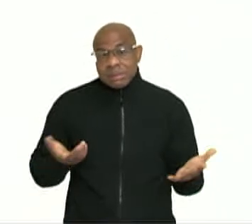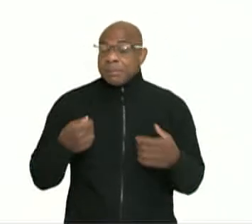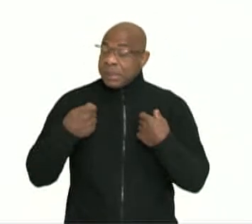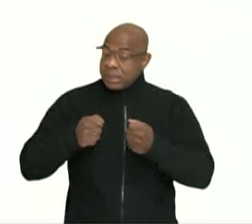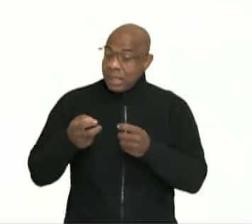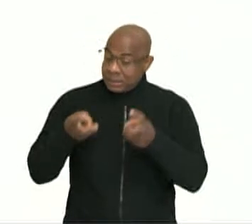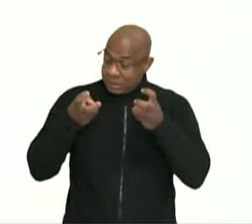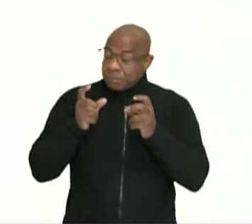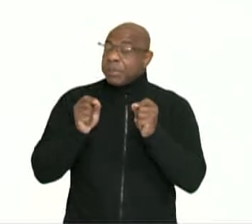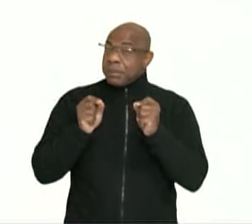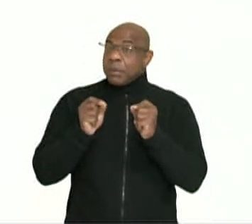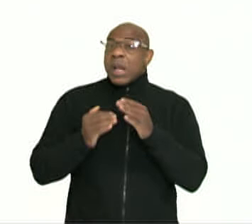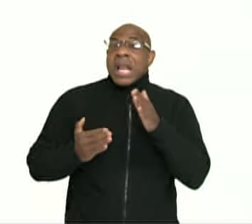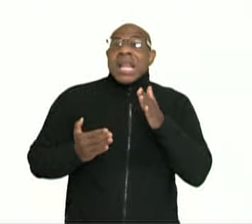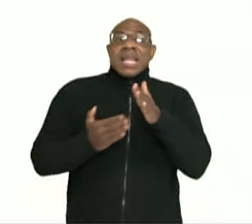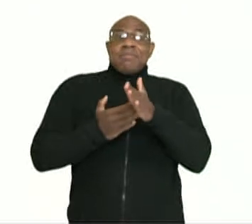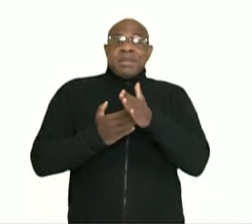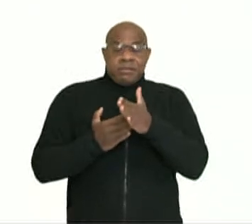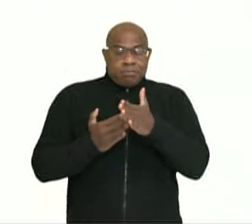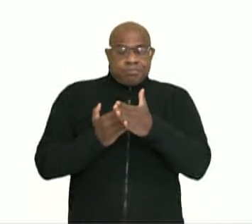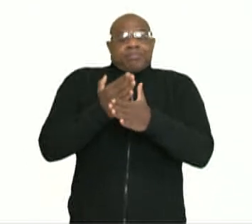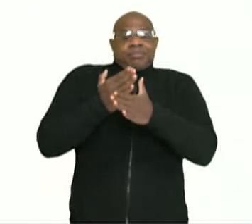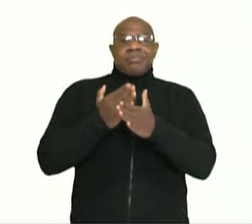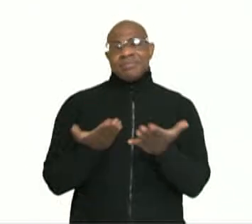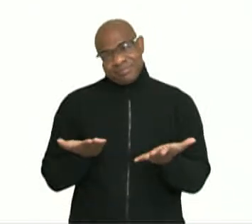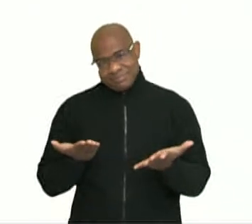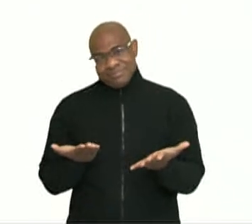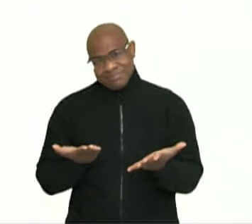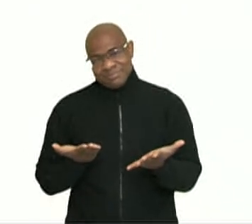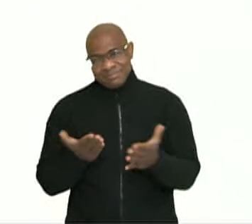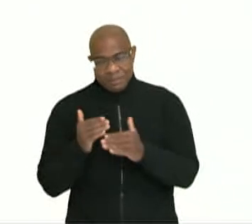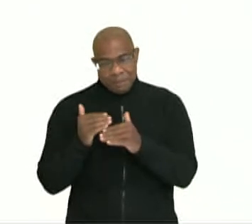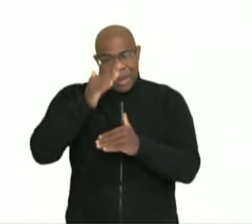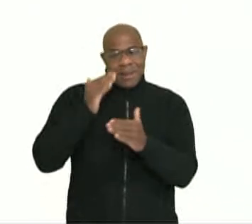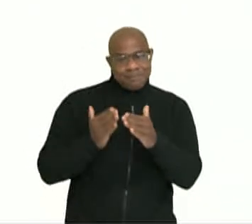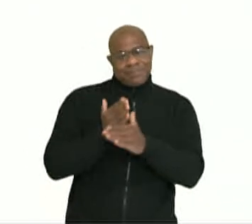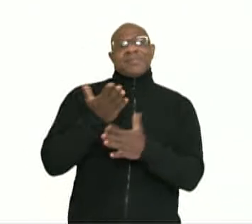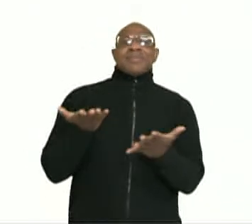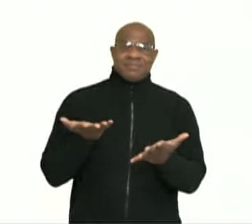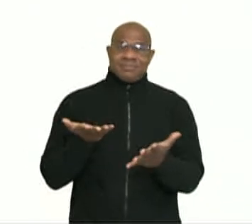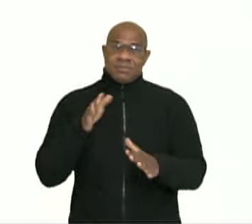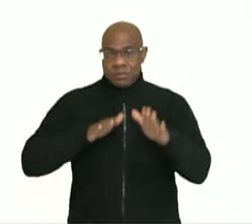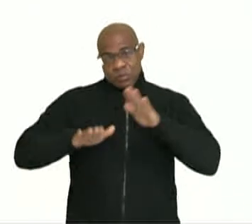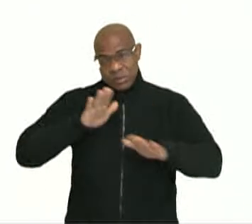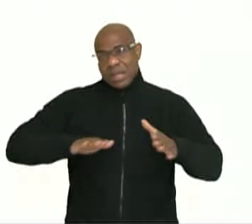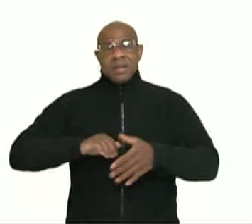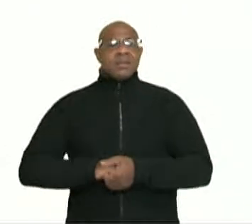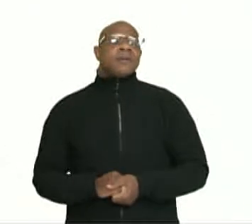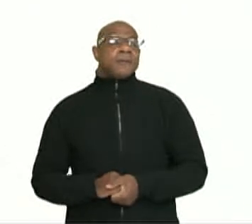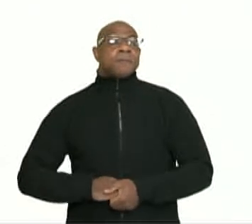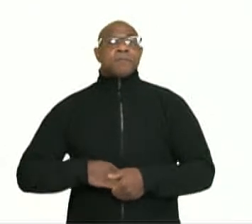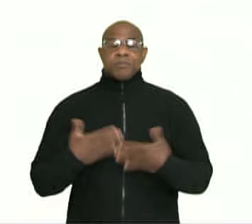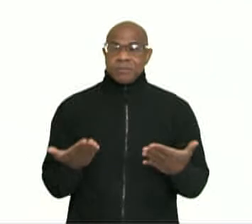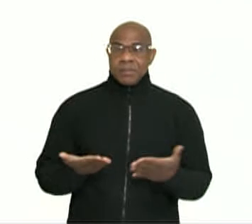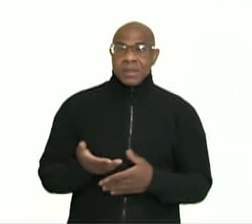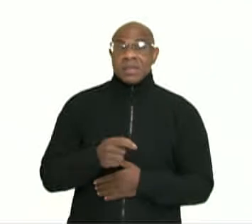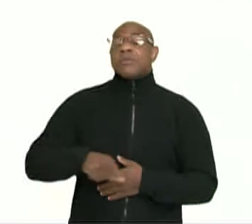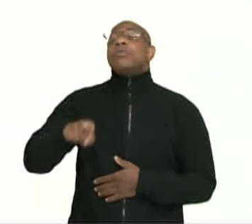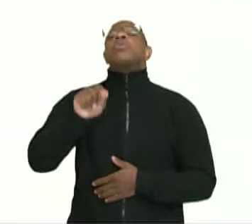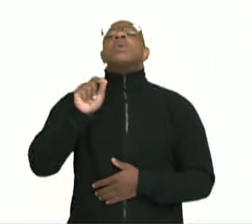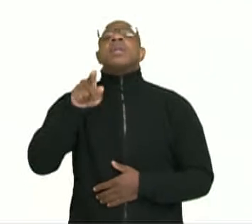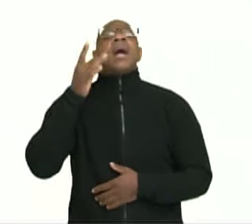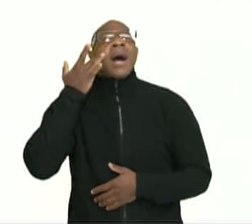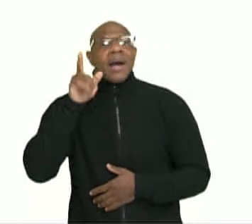limites. As emoções são como as cores, né? Um mundo colorido é muito mais lindo que um mundo preto e branco. Ao meu ver. E você? O que você